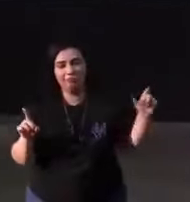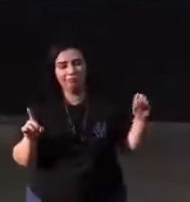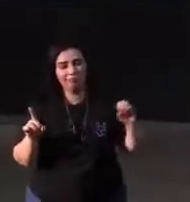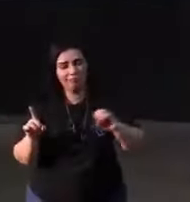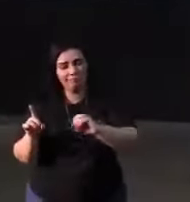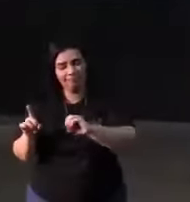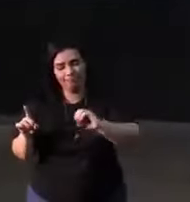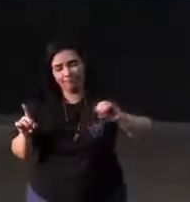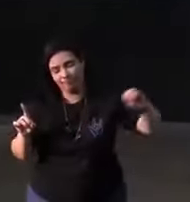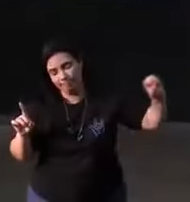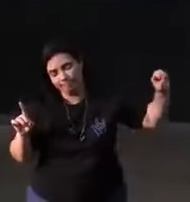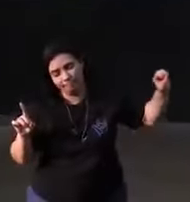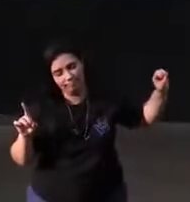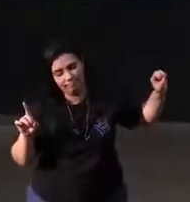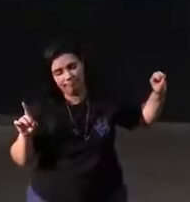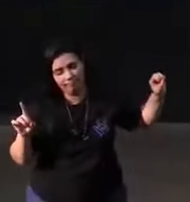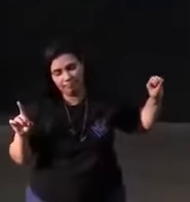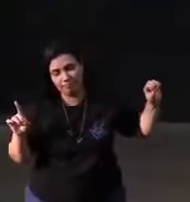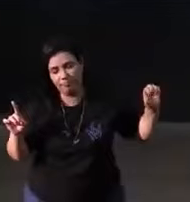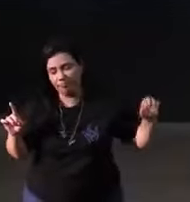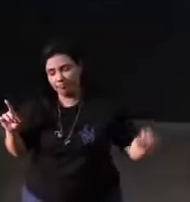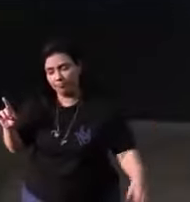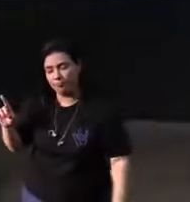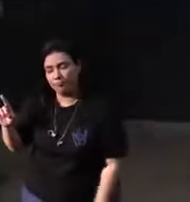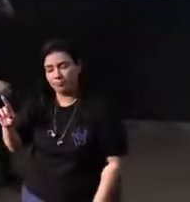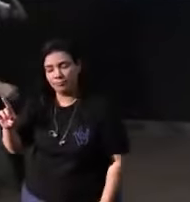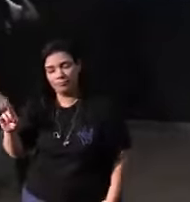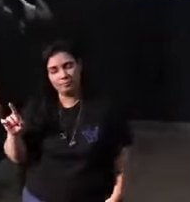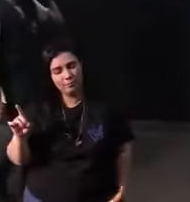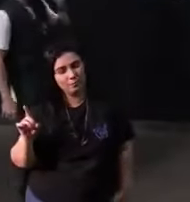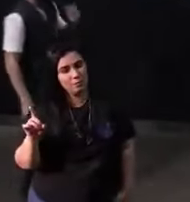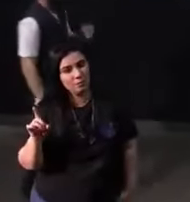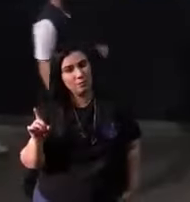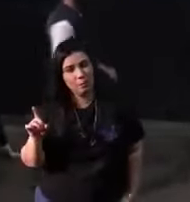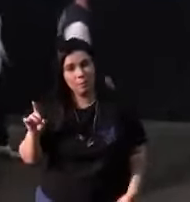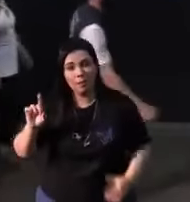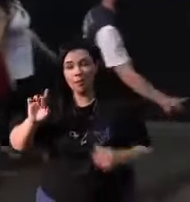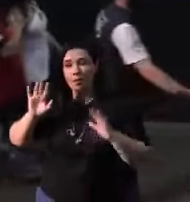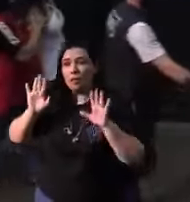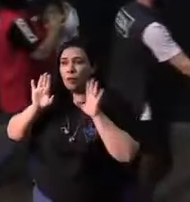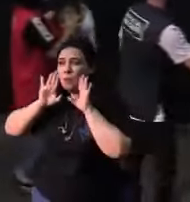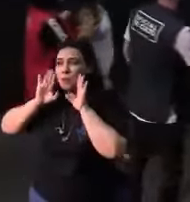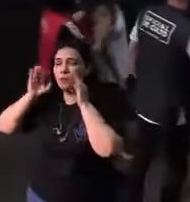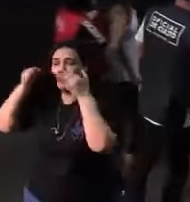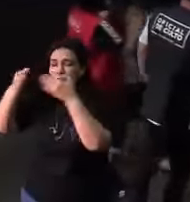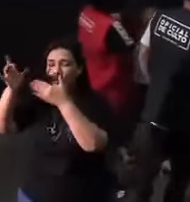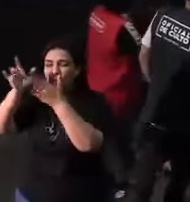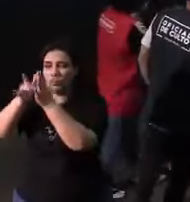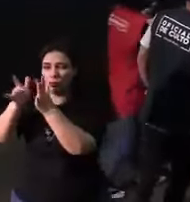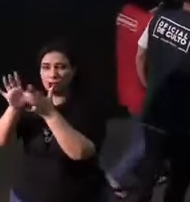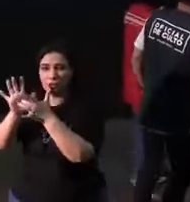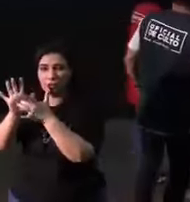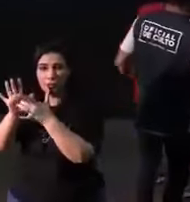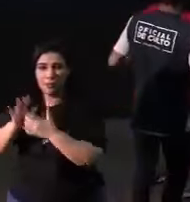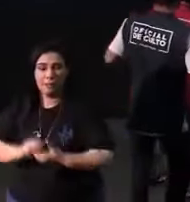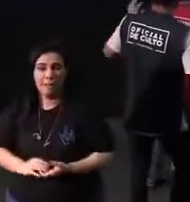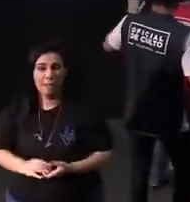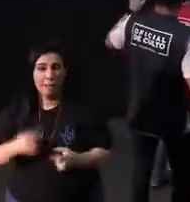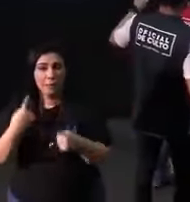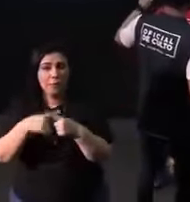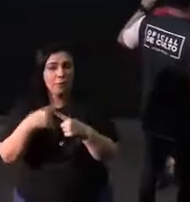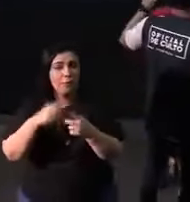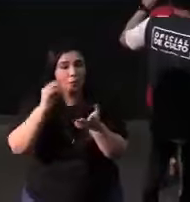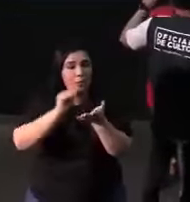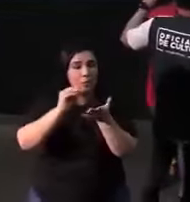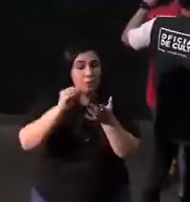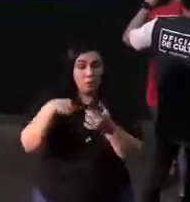A tua promessa. Eu não tenho nada. Nós não temos nada até ter Jesus. Porque quando temos Jesus, nós